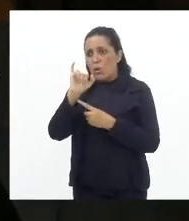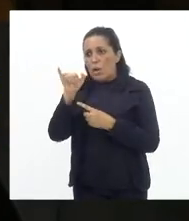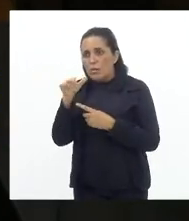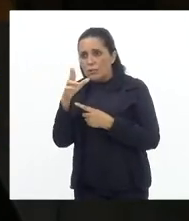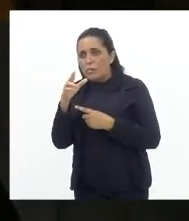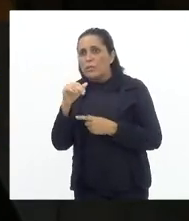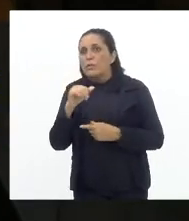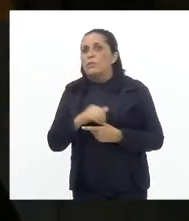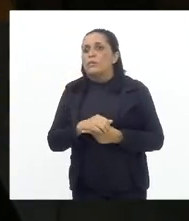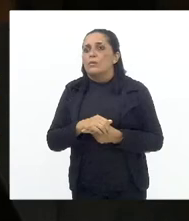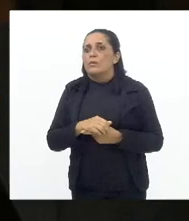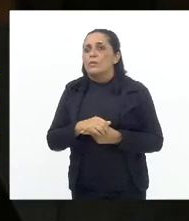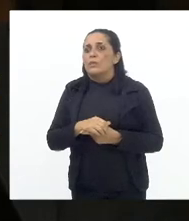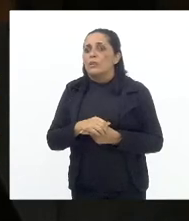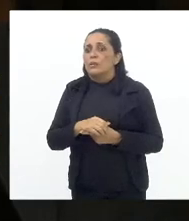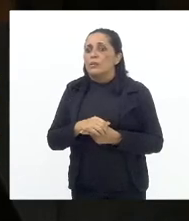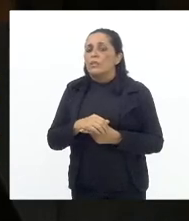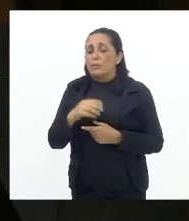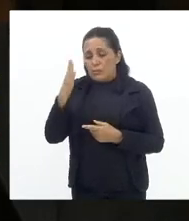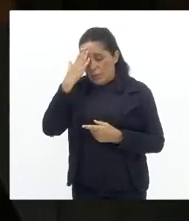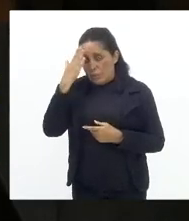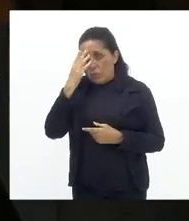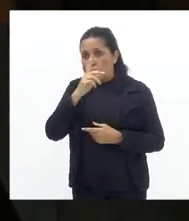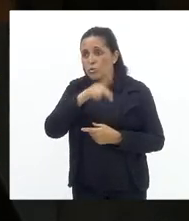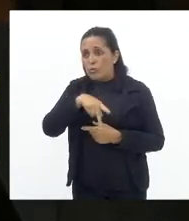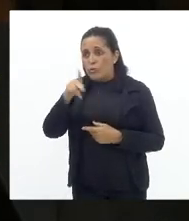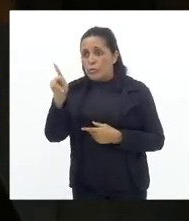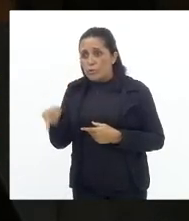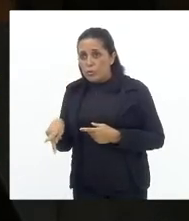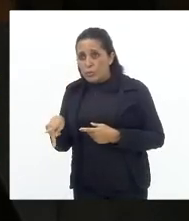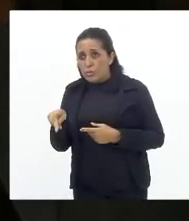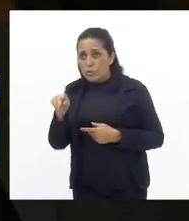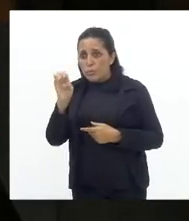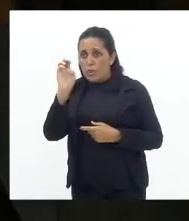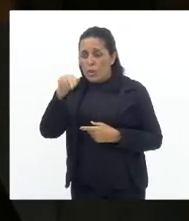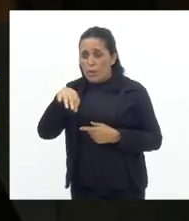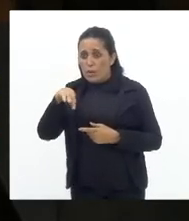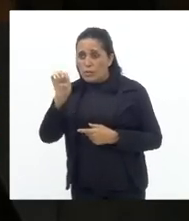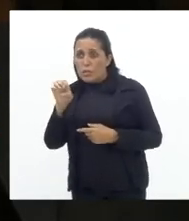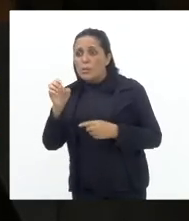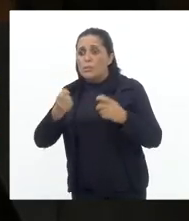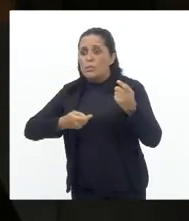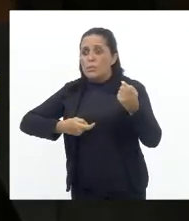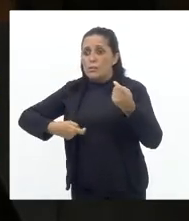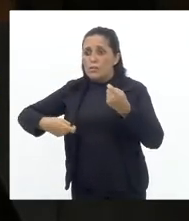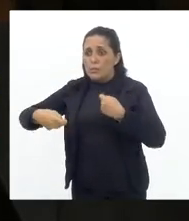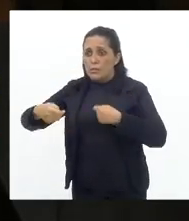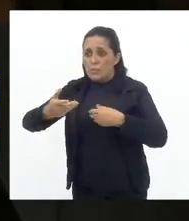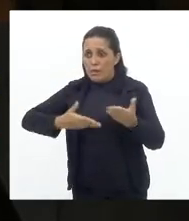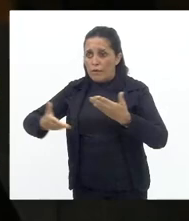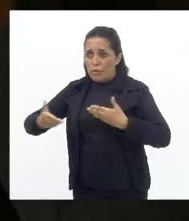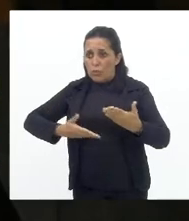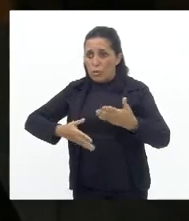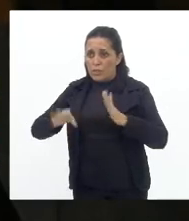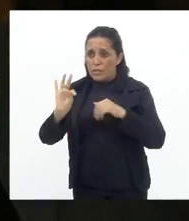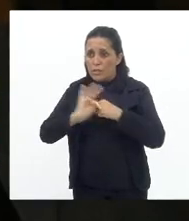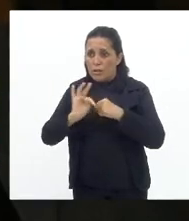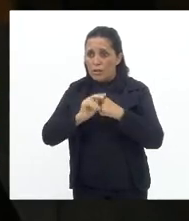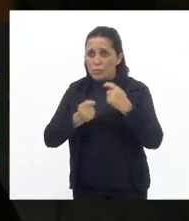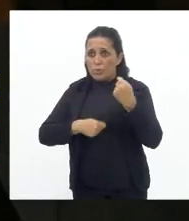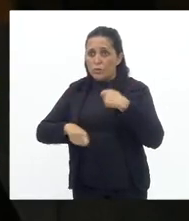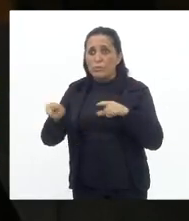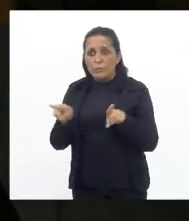e da web pelo menos no tocante à questão docente E no caso da UFPE e servidores técnico-administrativos Estão bem estão aquém dos Servidores